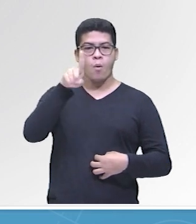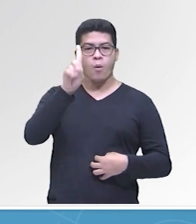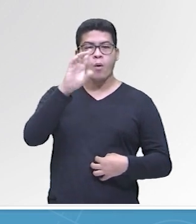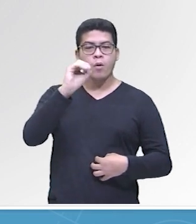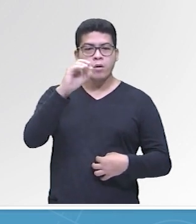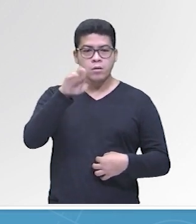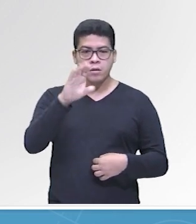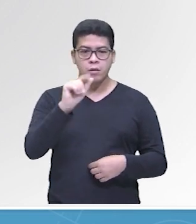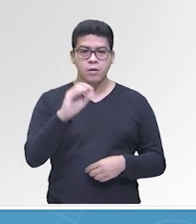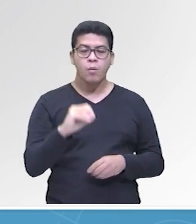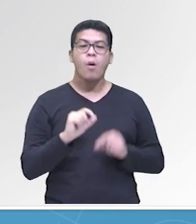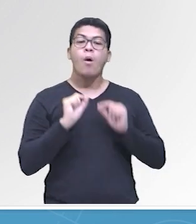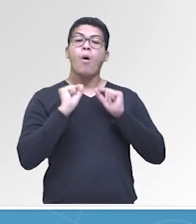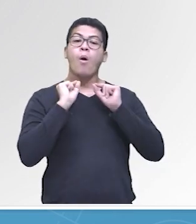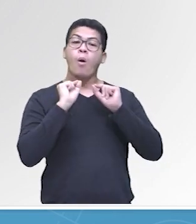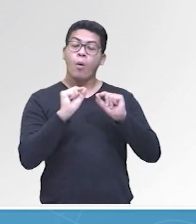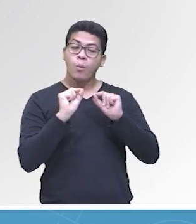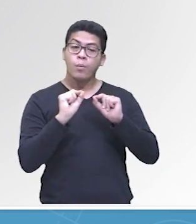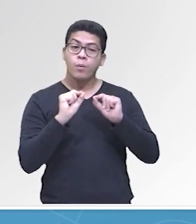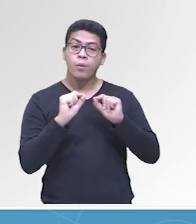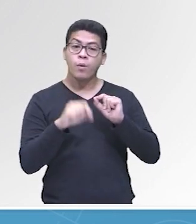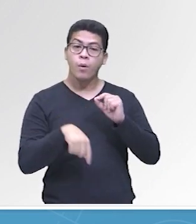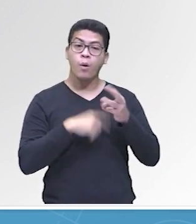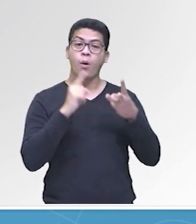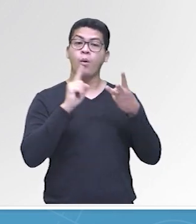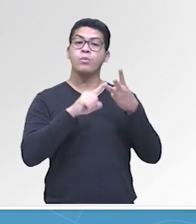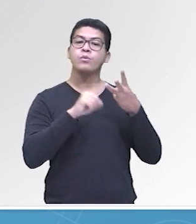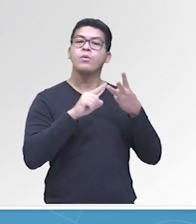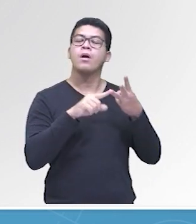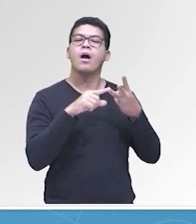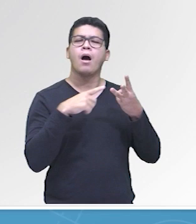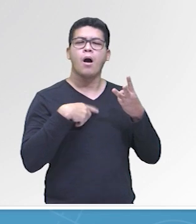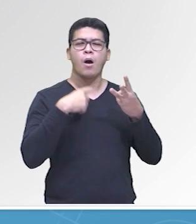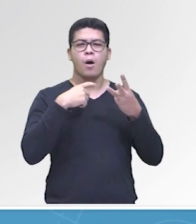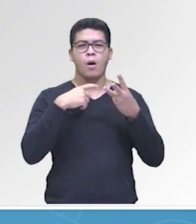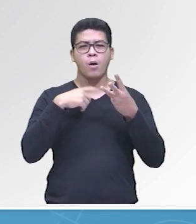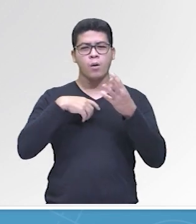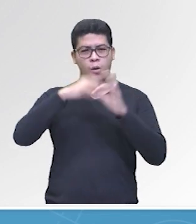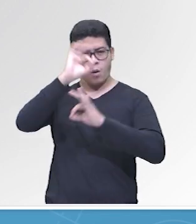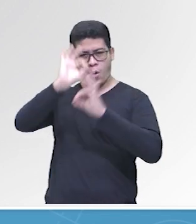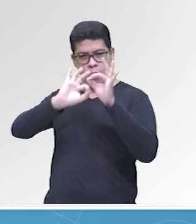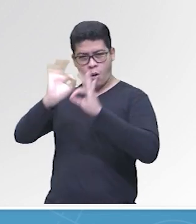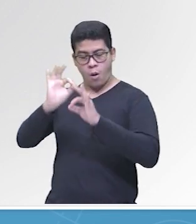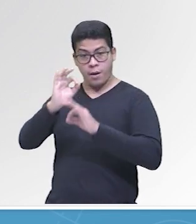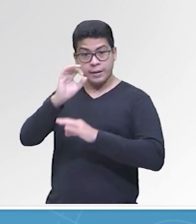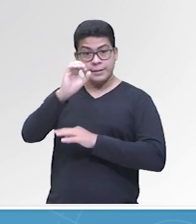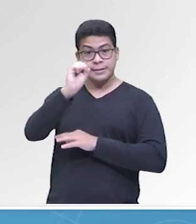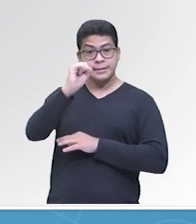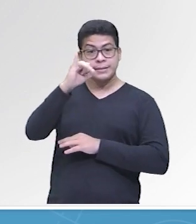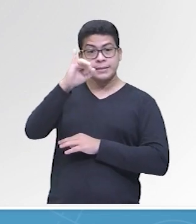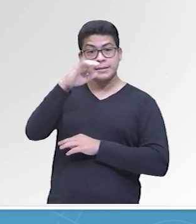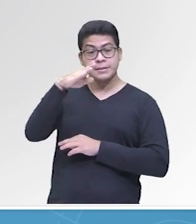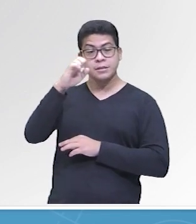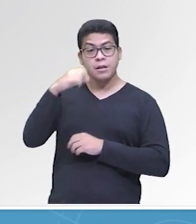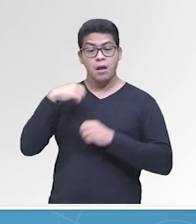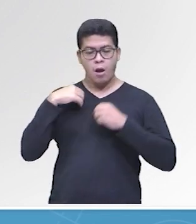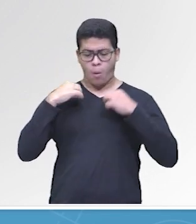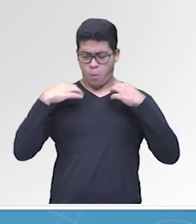Ok? Aqui no terceiro você tem o nível de organização, que é sistema, e